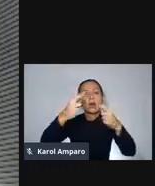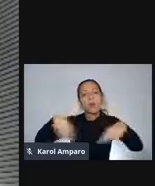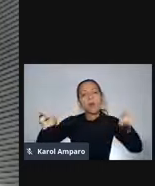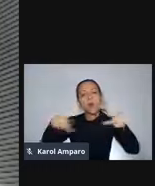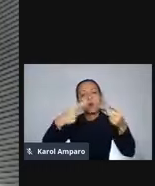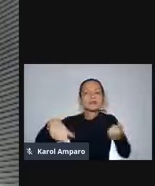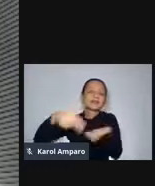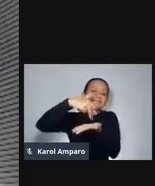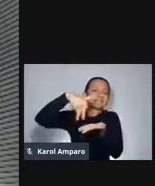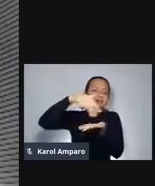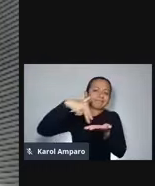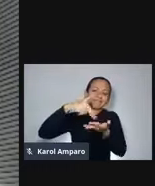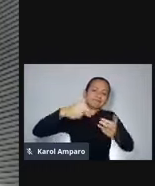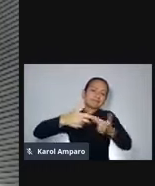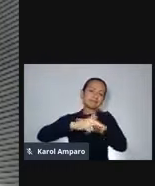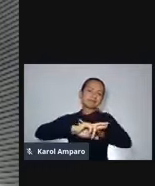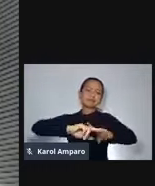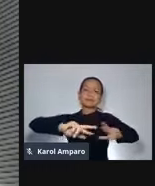Né?